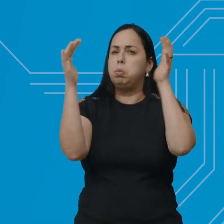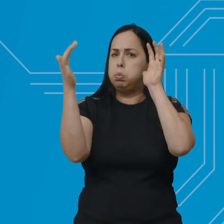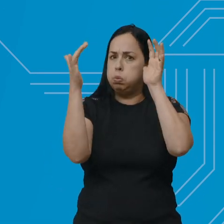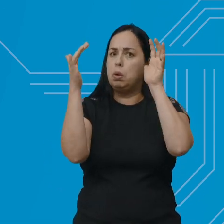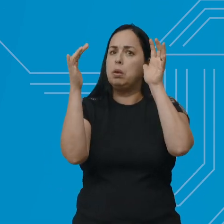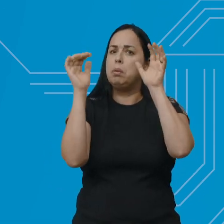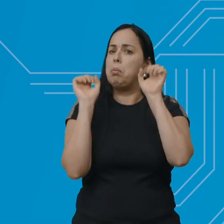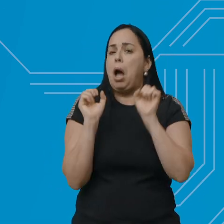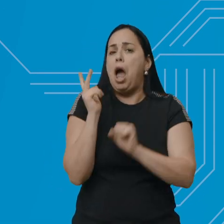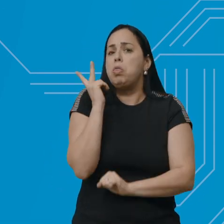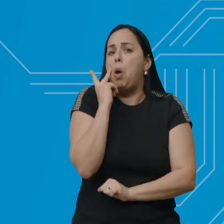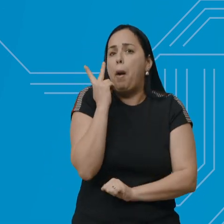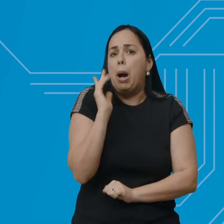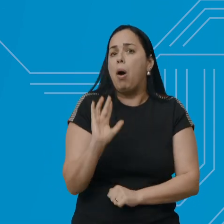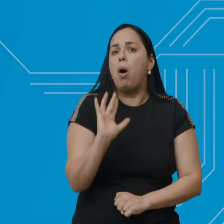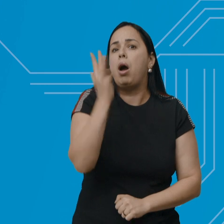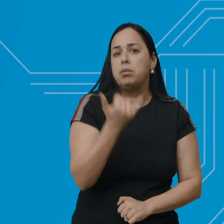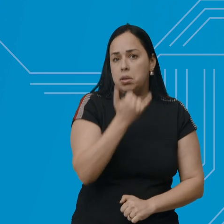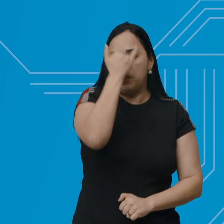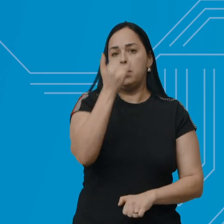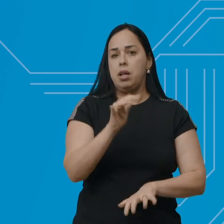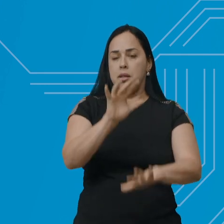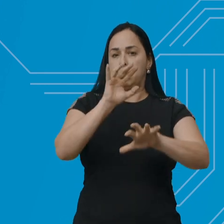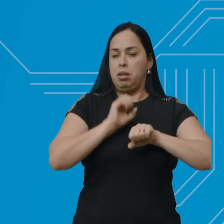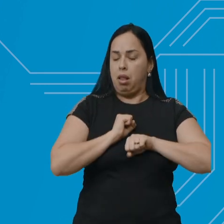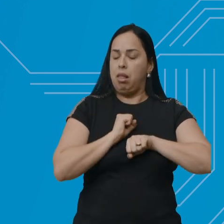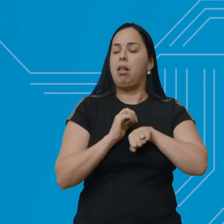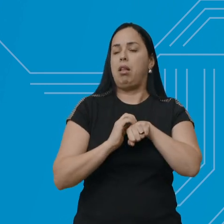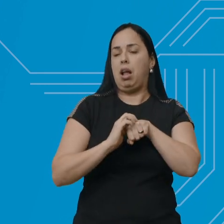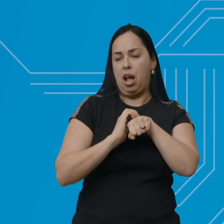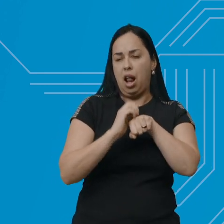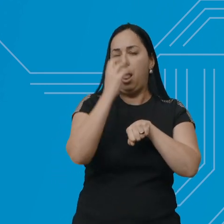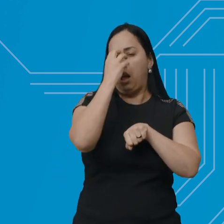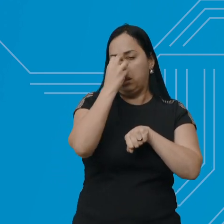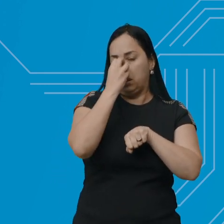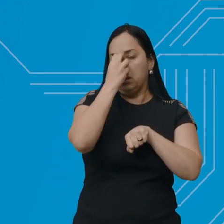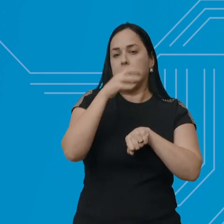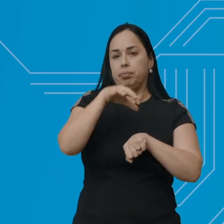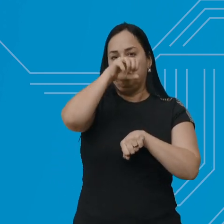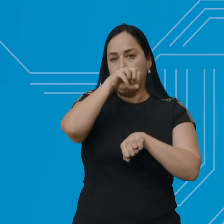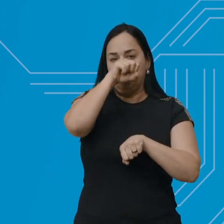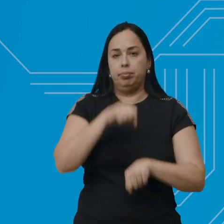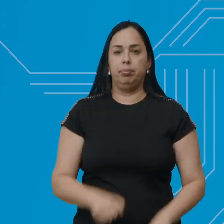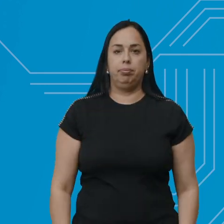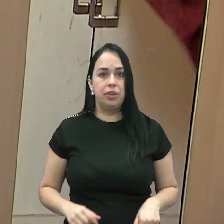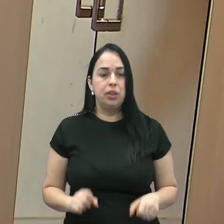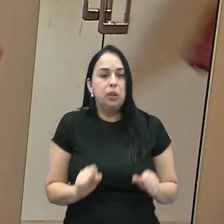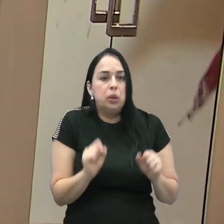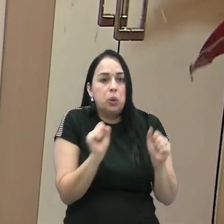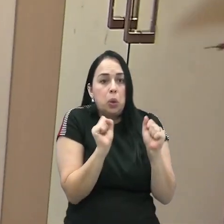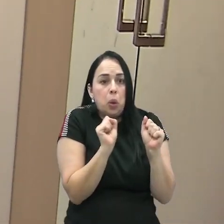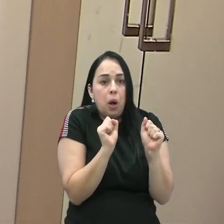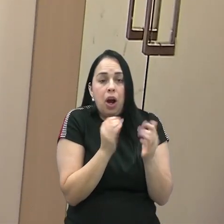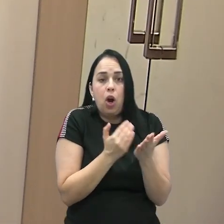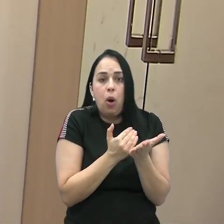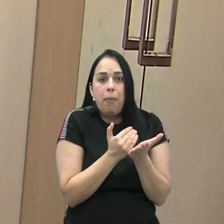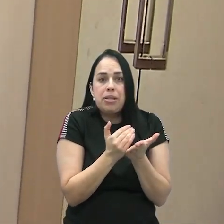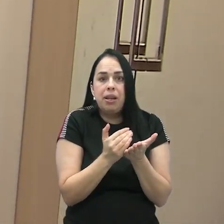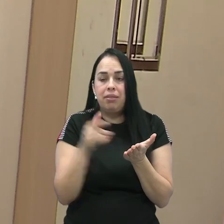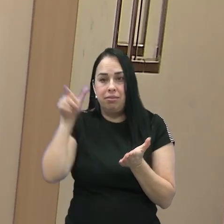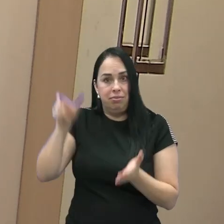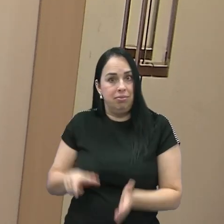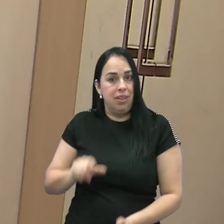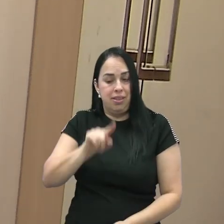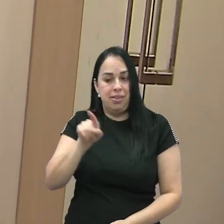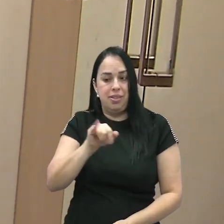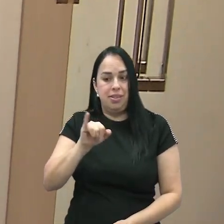pela chegada da nova estação, é comum um aumento nos casos de doenças respiratórias e alérgicas. É só fazer um